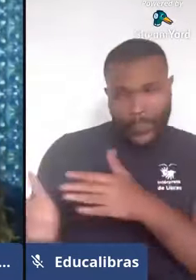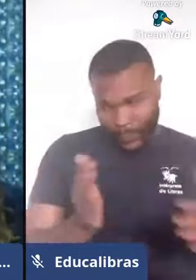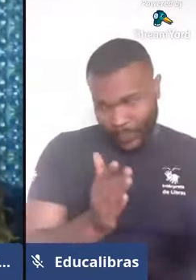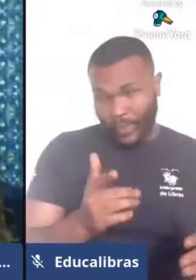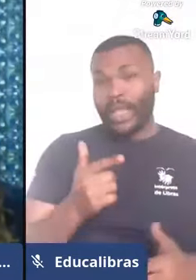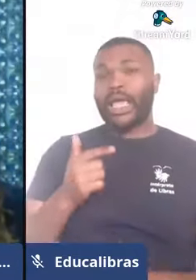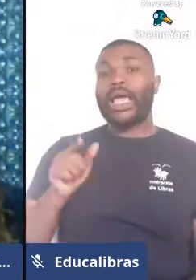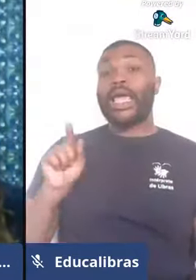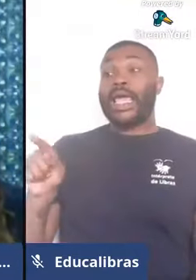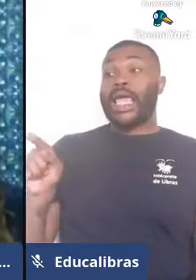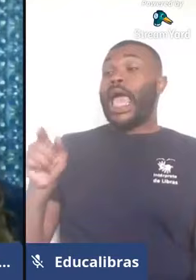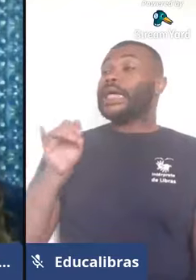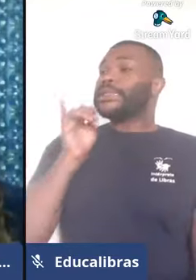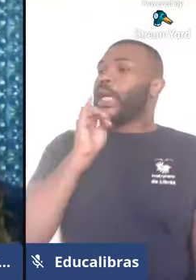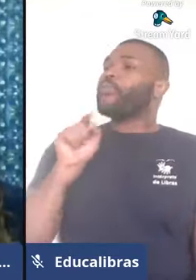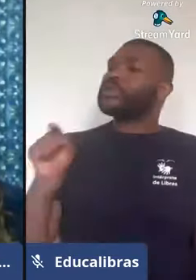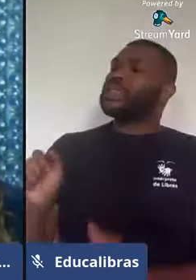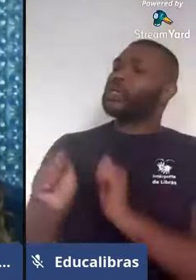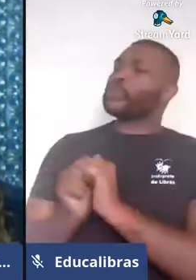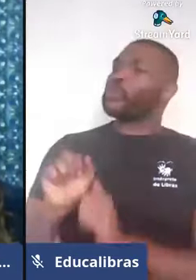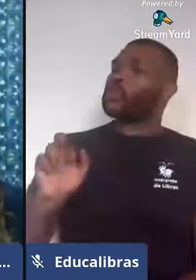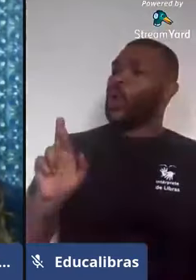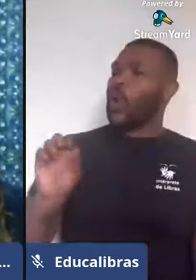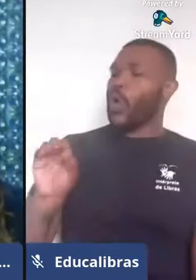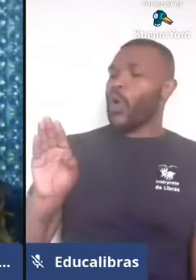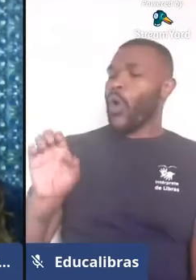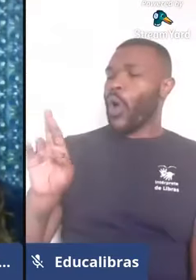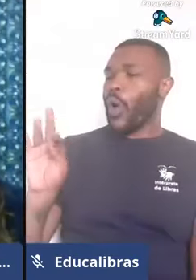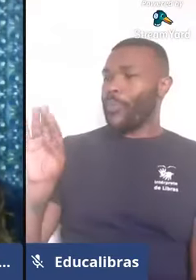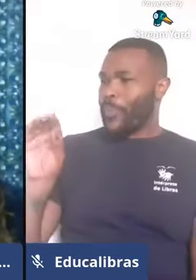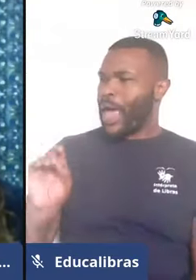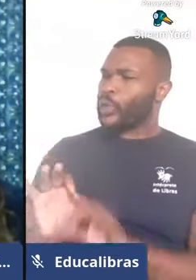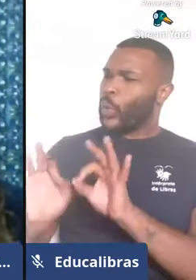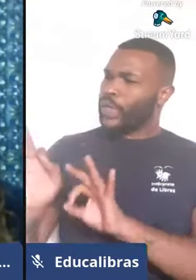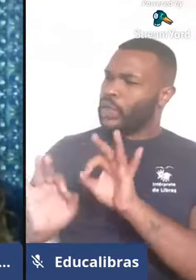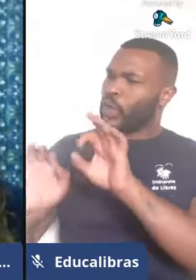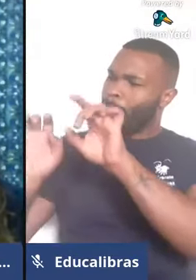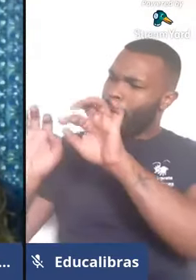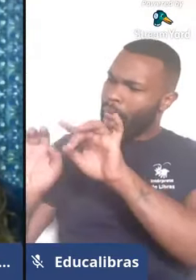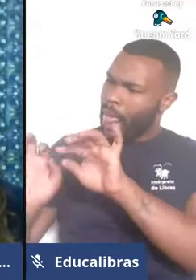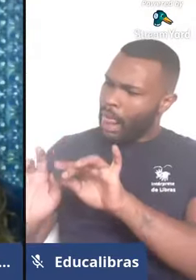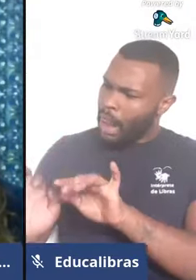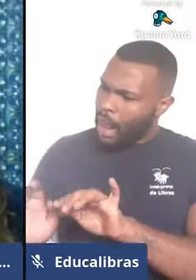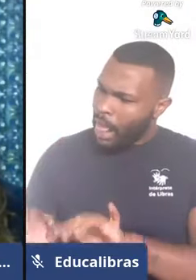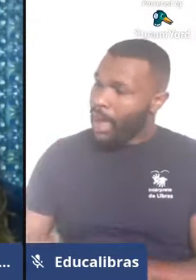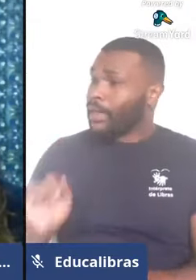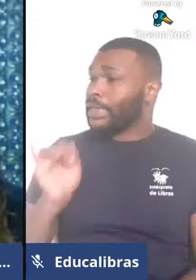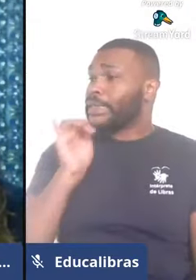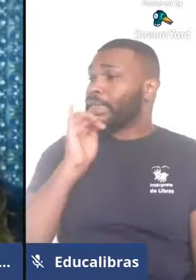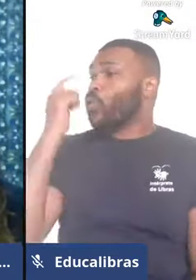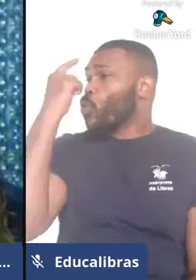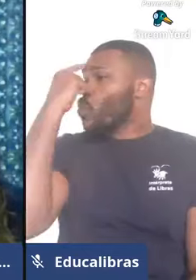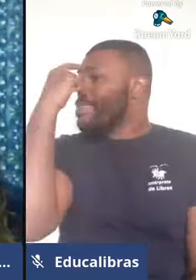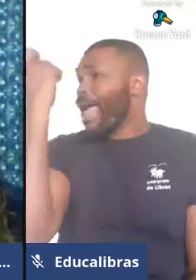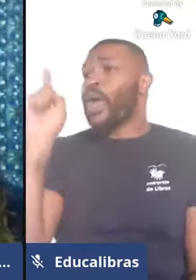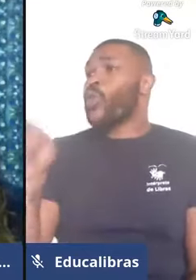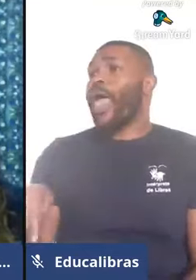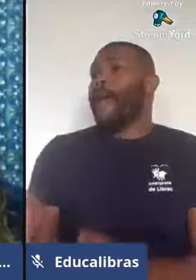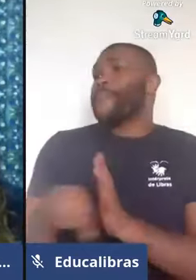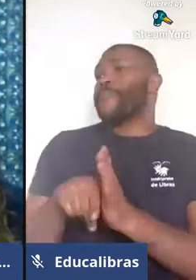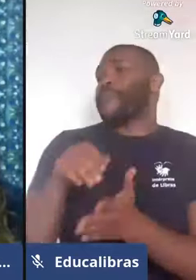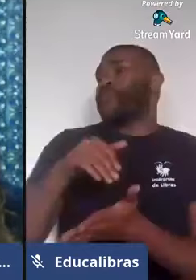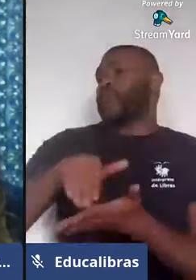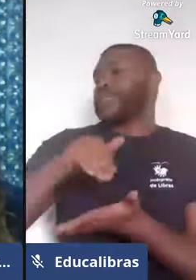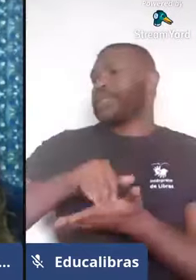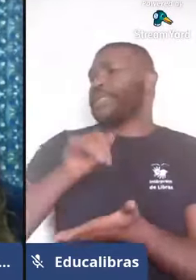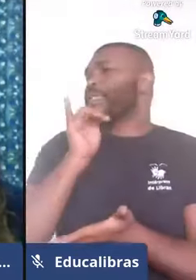as ideias, né, você botou num papel, não era bem, a ideia não era muito bem uma secretaria ainda, era um